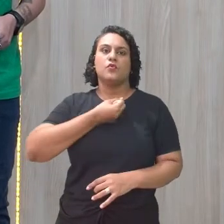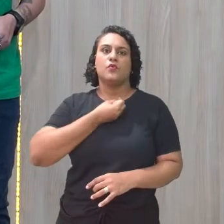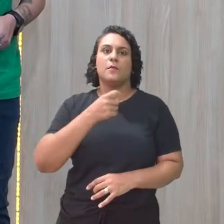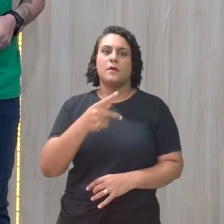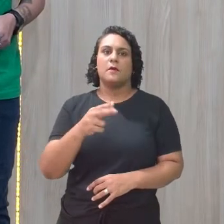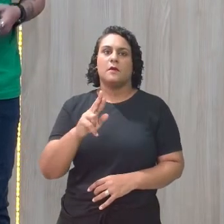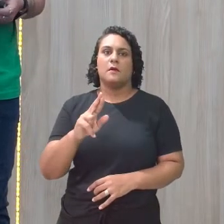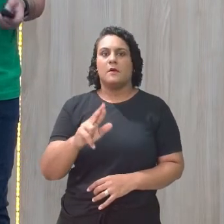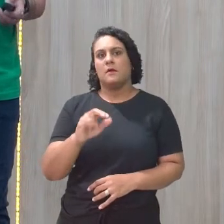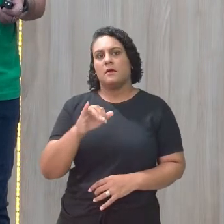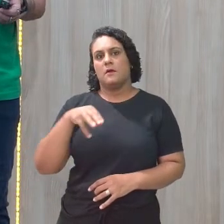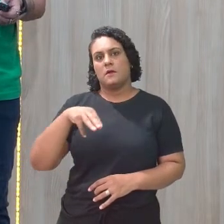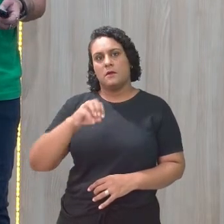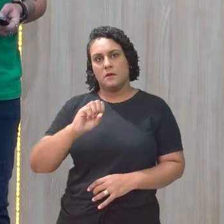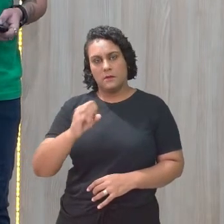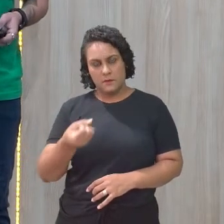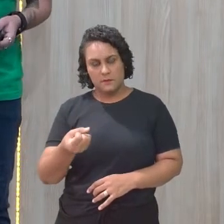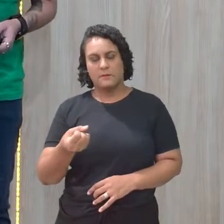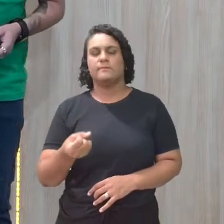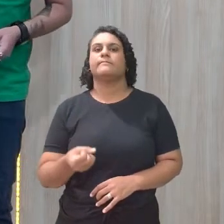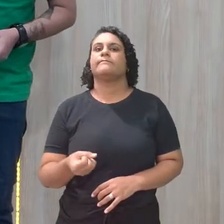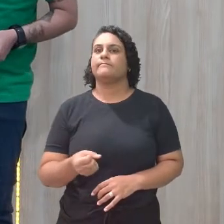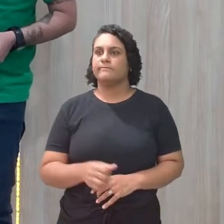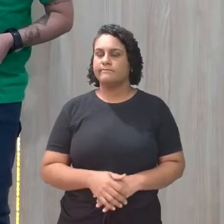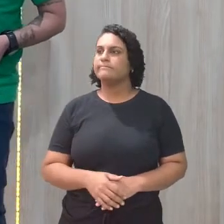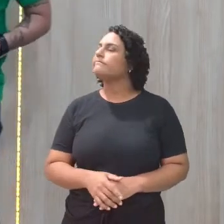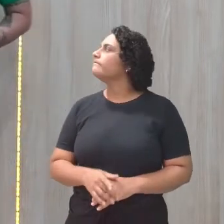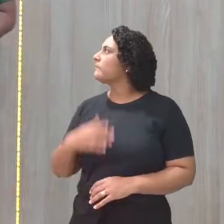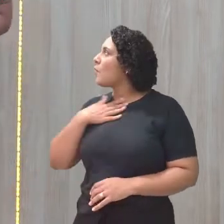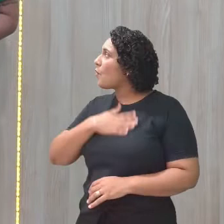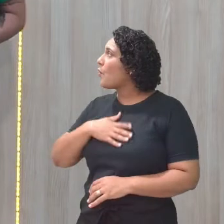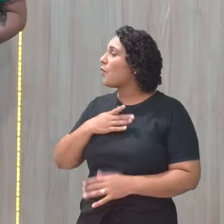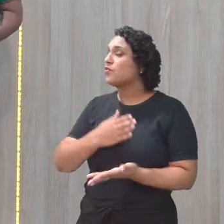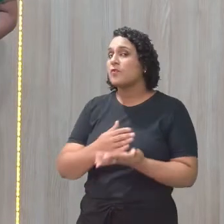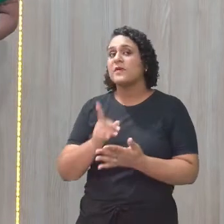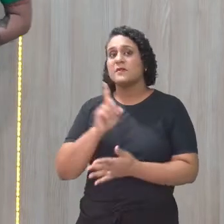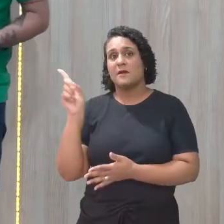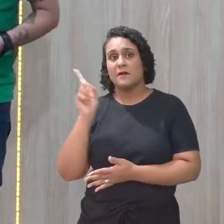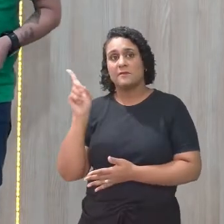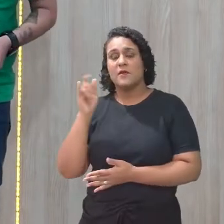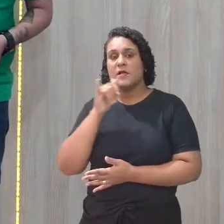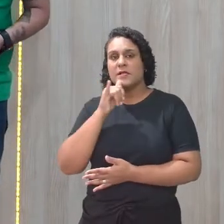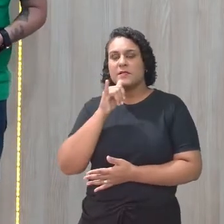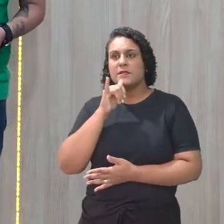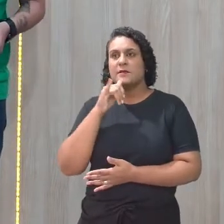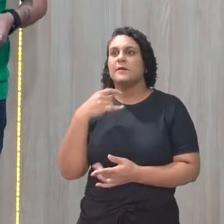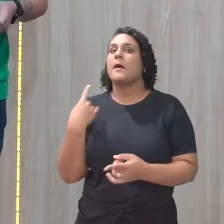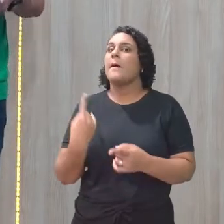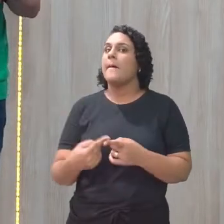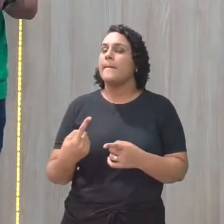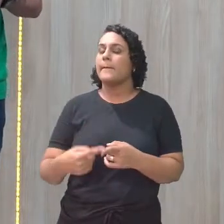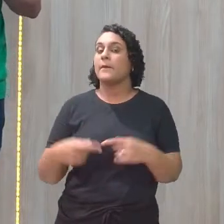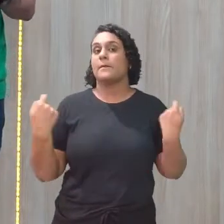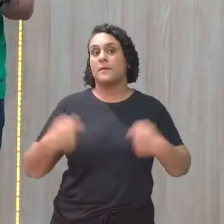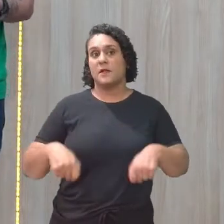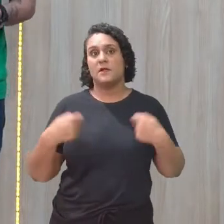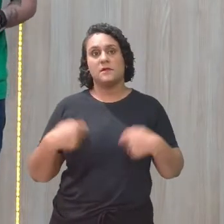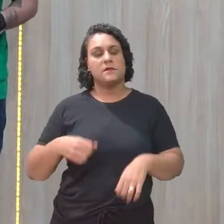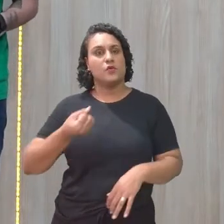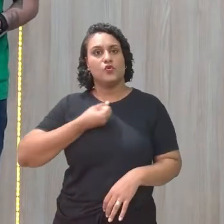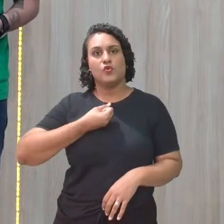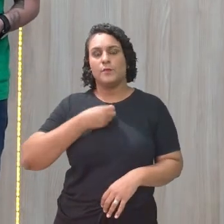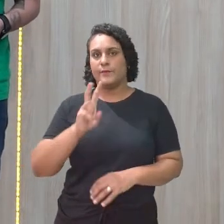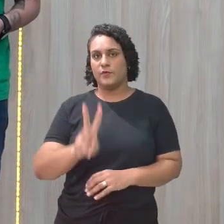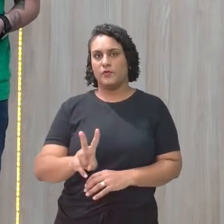começar com esses aí, ou algum desse tipo, para quebrar aquela coisa de que tem que ser diferente. Não, no caso ali eu só precisei do número 2, ou